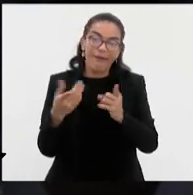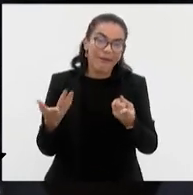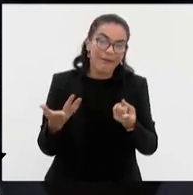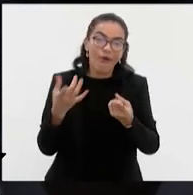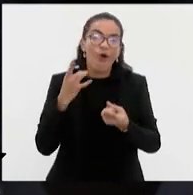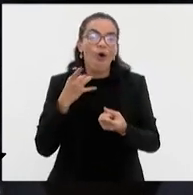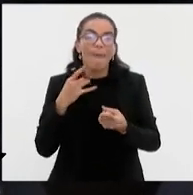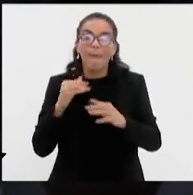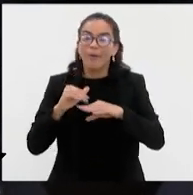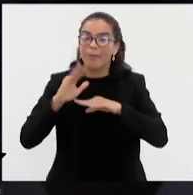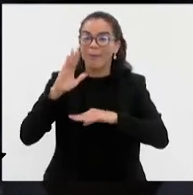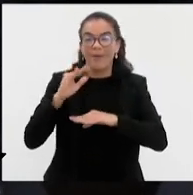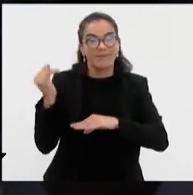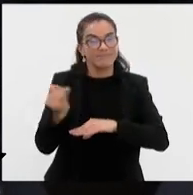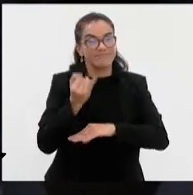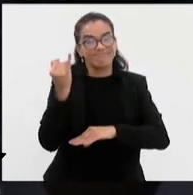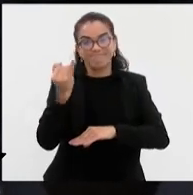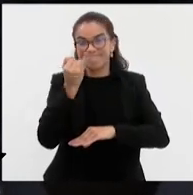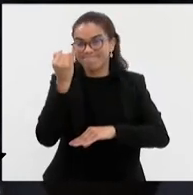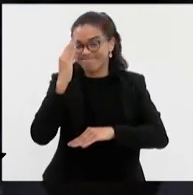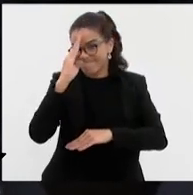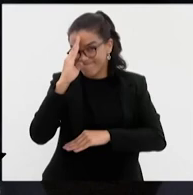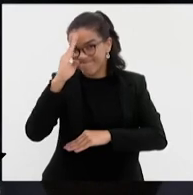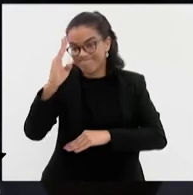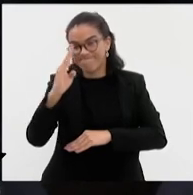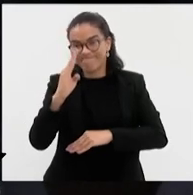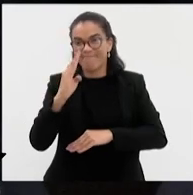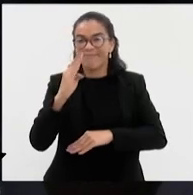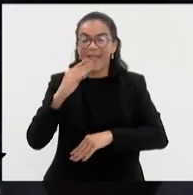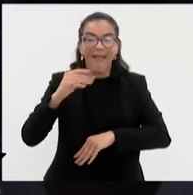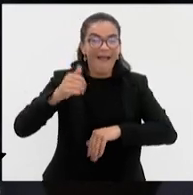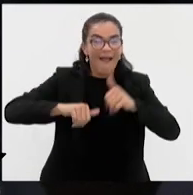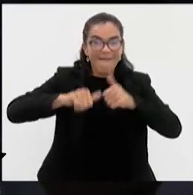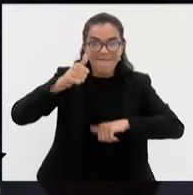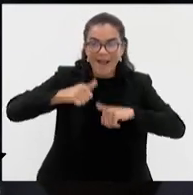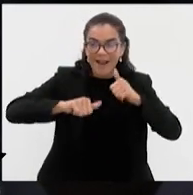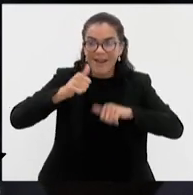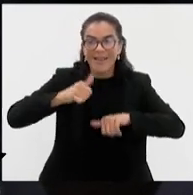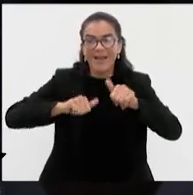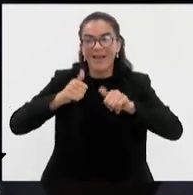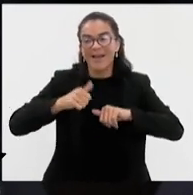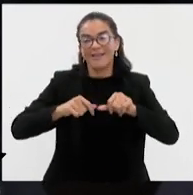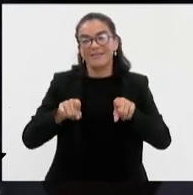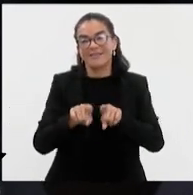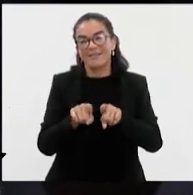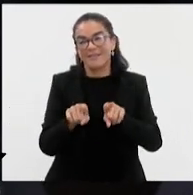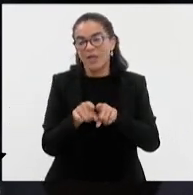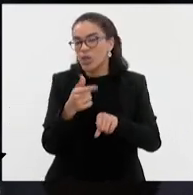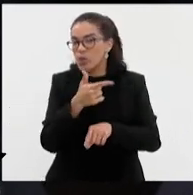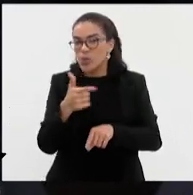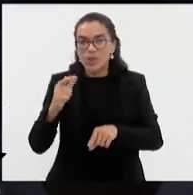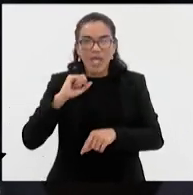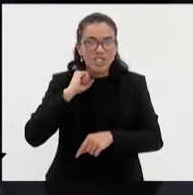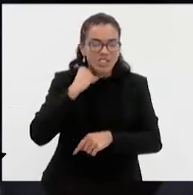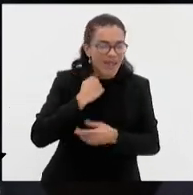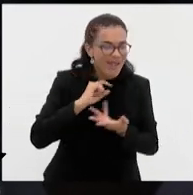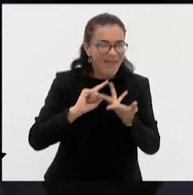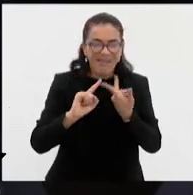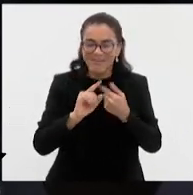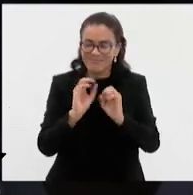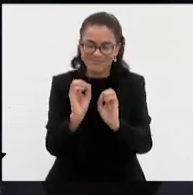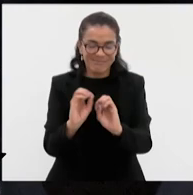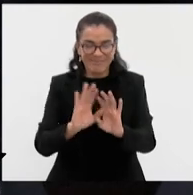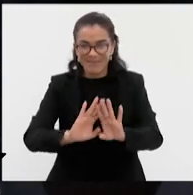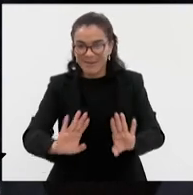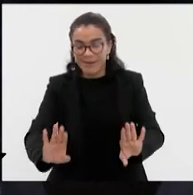dos seus hormônios mais avaliados constantemente, como tem o hormônio do estresse, etc., etc. Então,